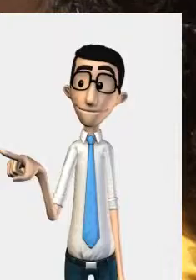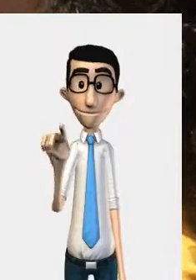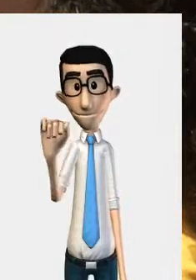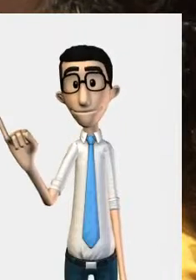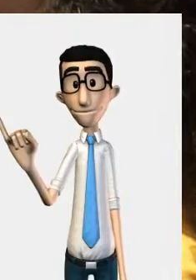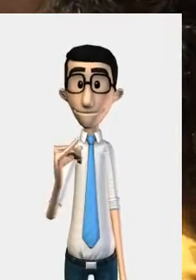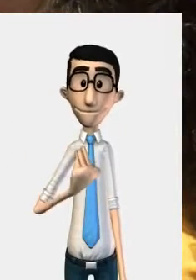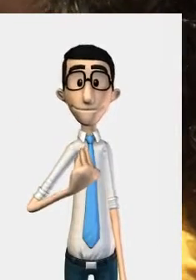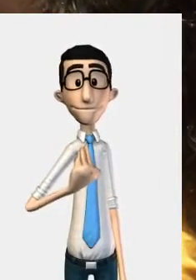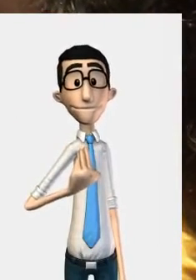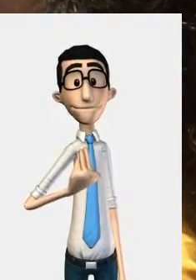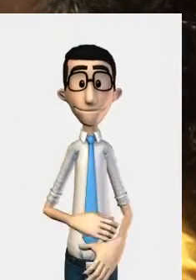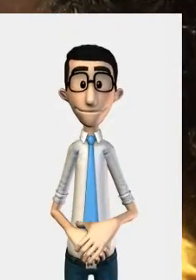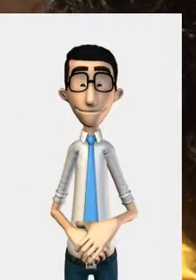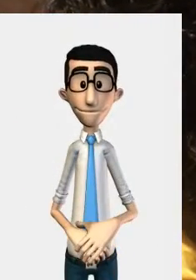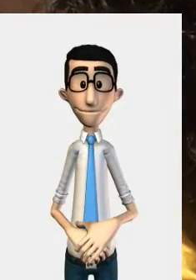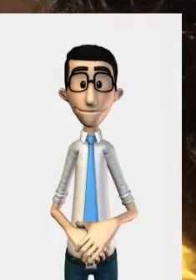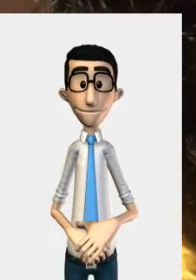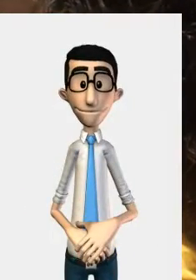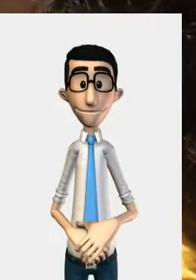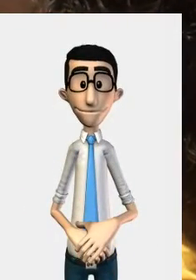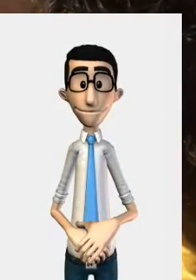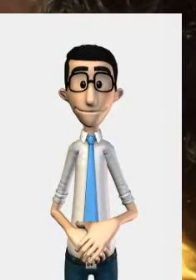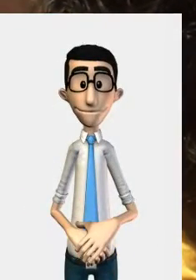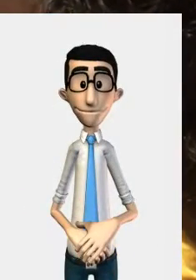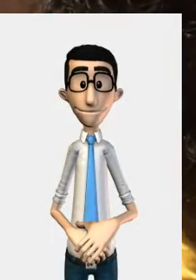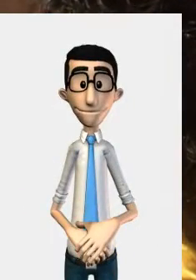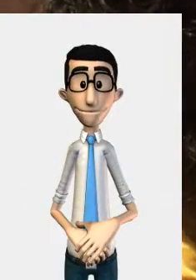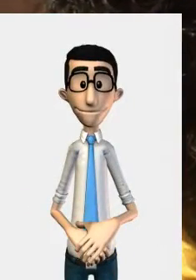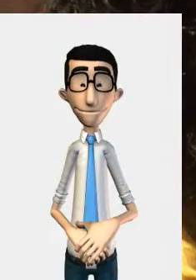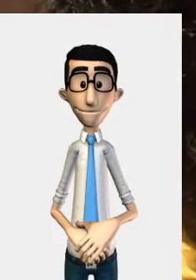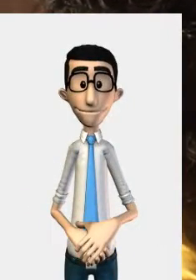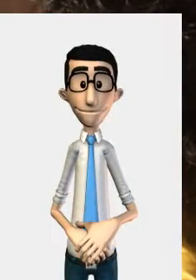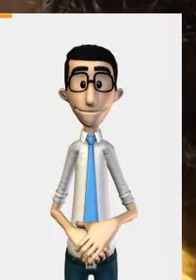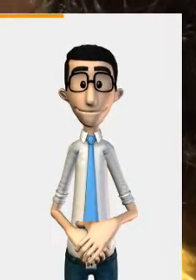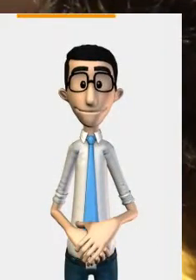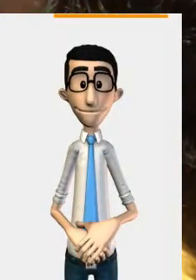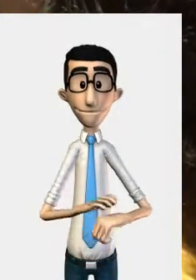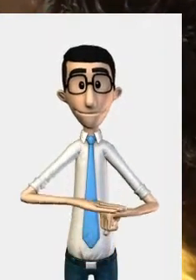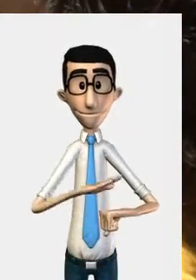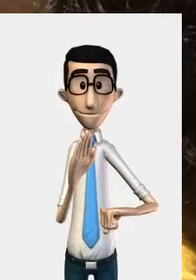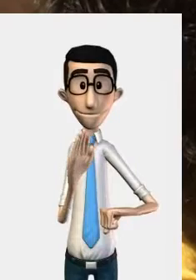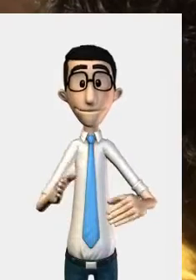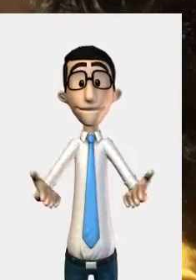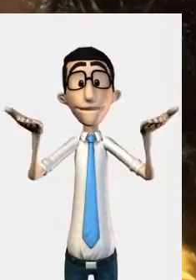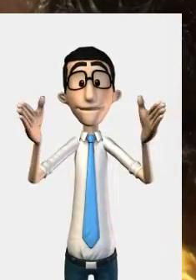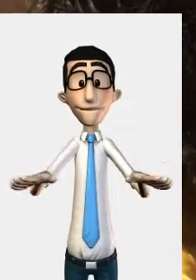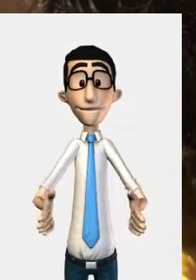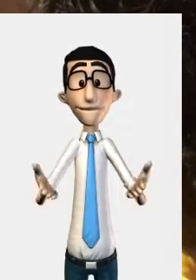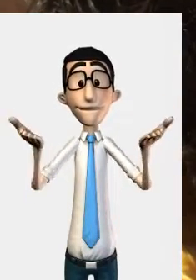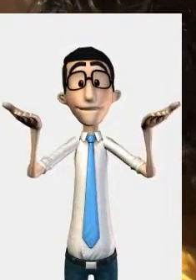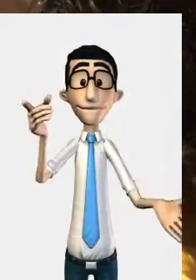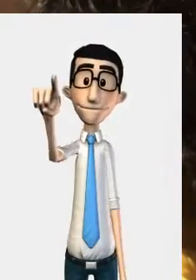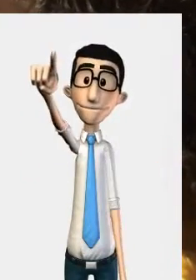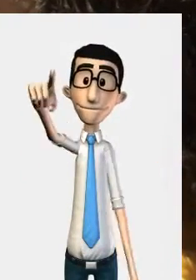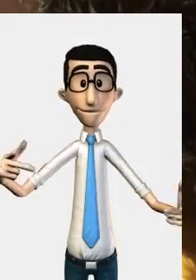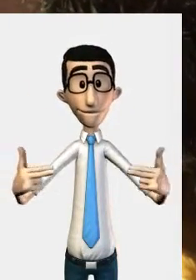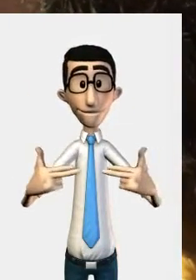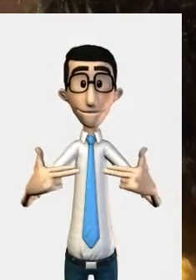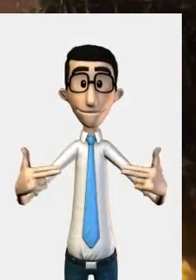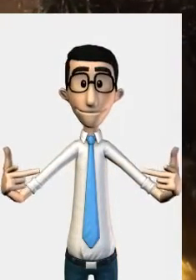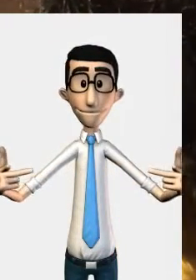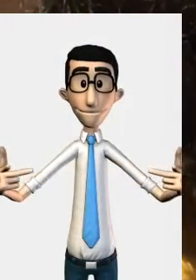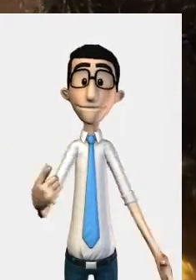estudos que trazem pra gente que o quê? Quando eu coloco algo que eu não gosto ou que é neutro com algo que eu gosto,